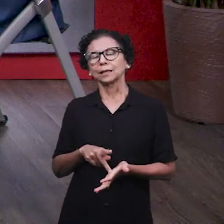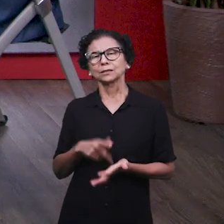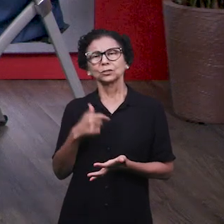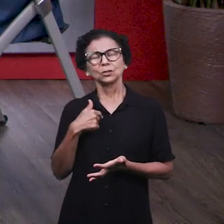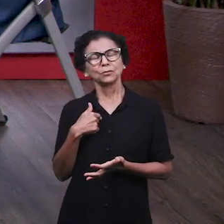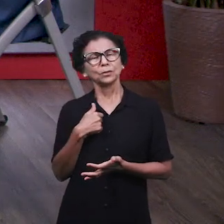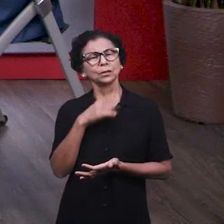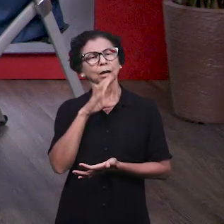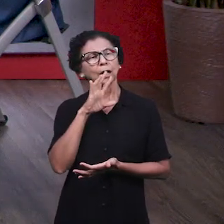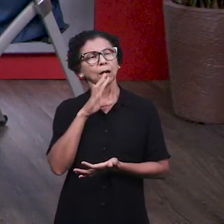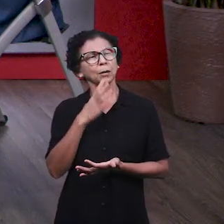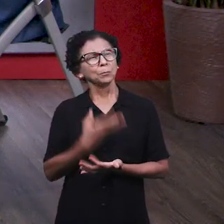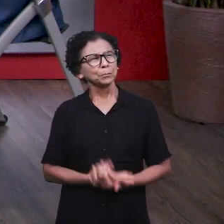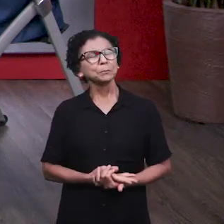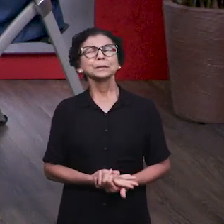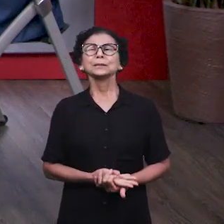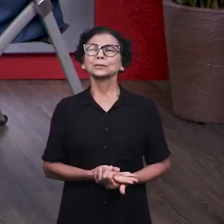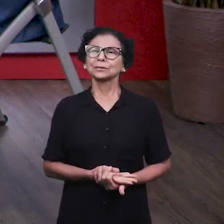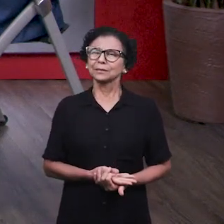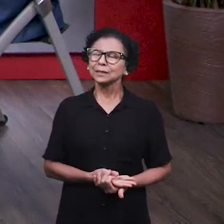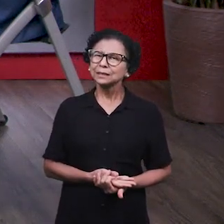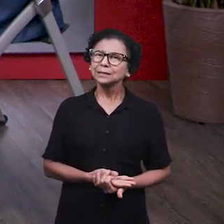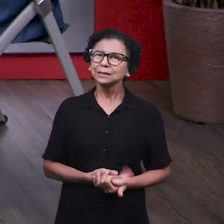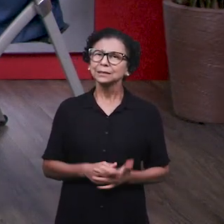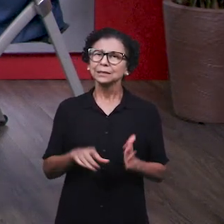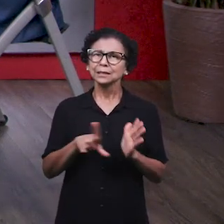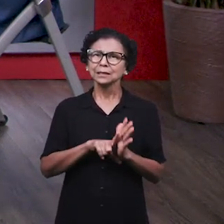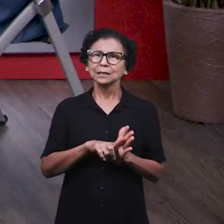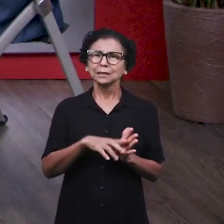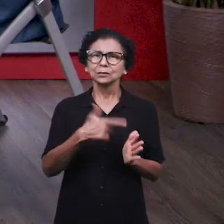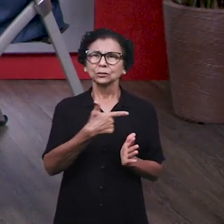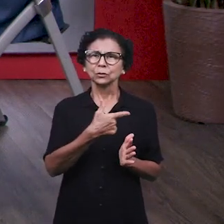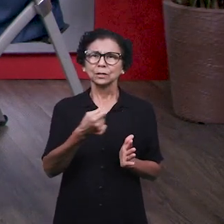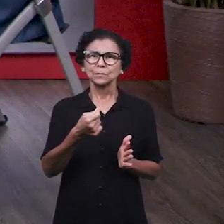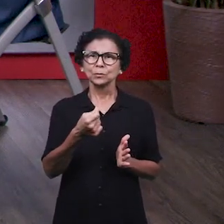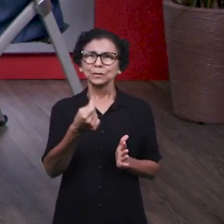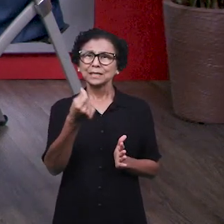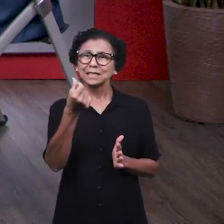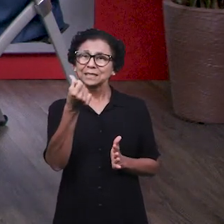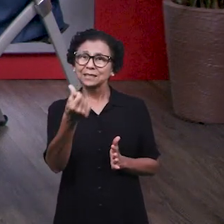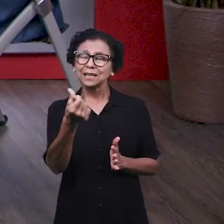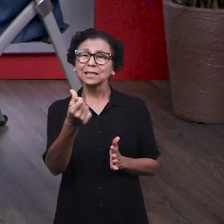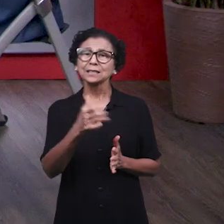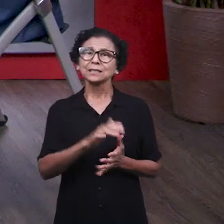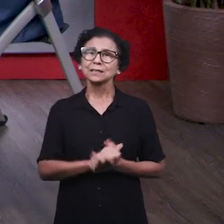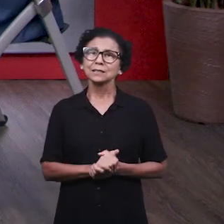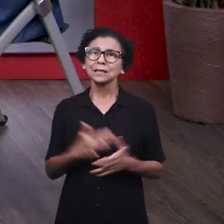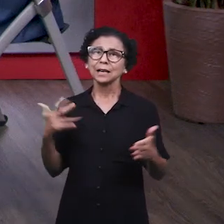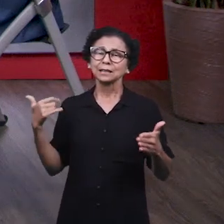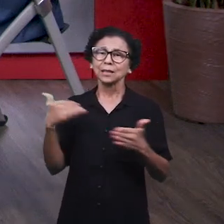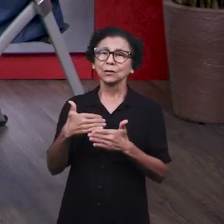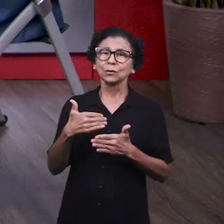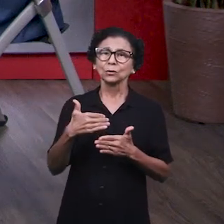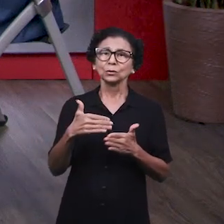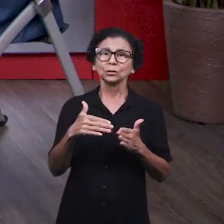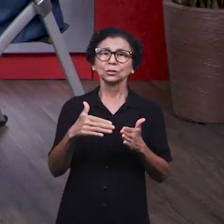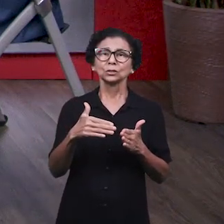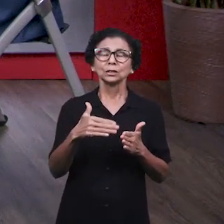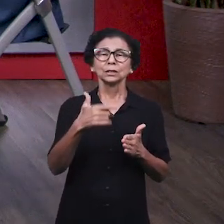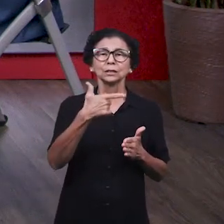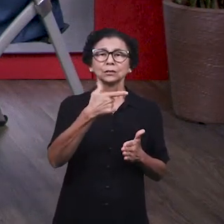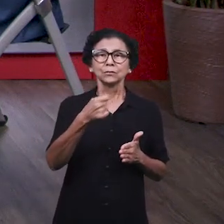fico impressionada que as mulheres, a lei é de 2006, nós estamos em 2024, tem mulheres que não